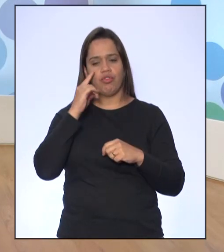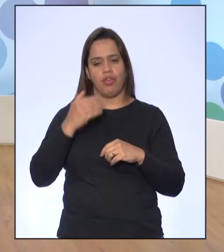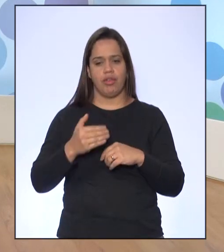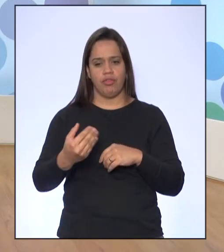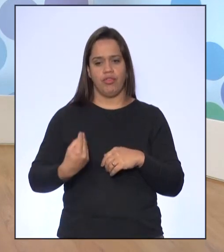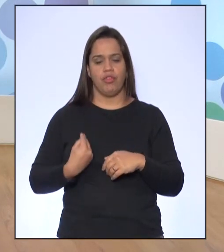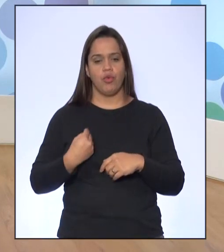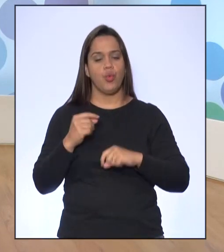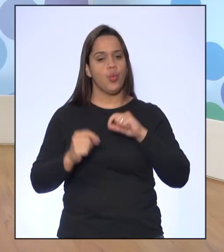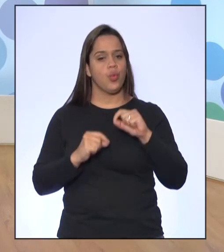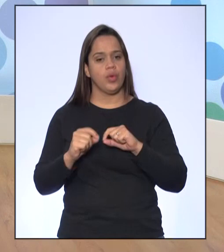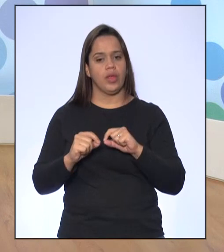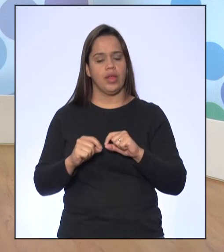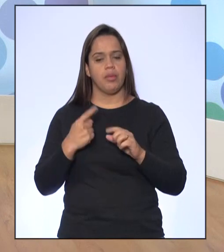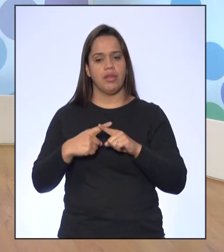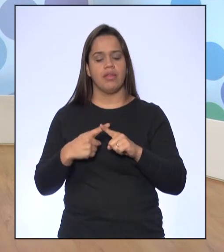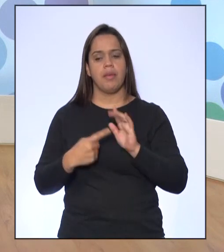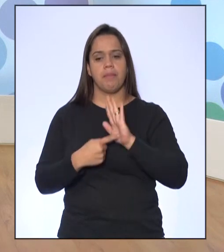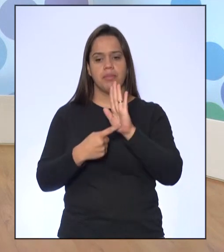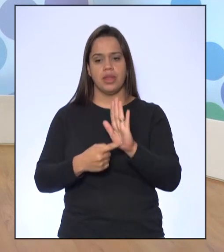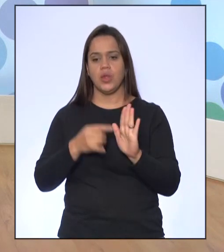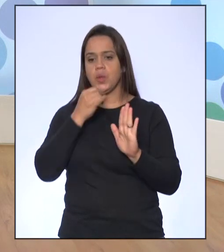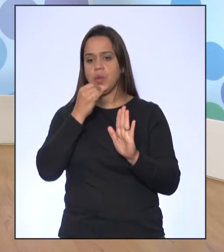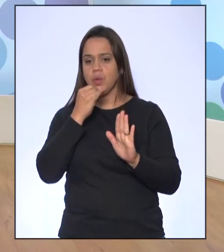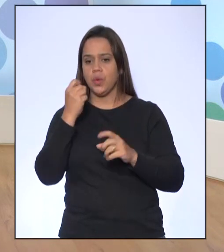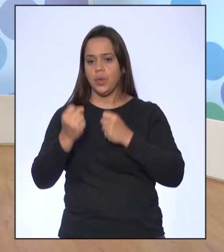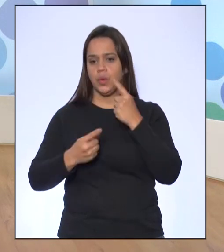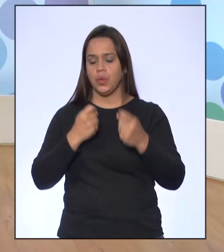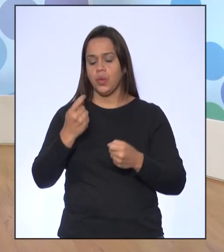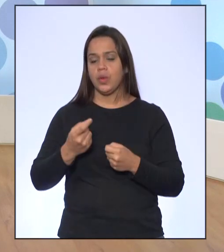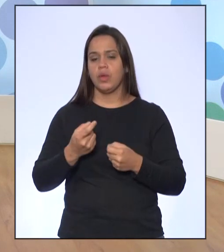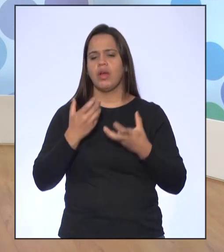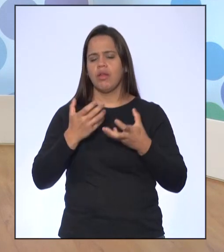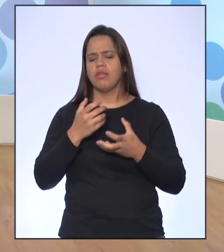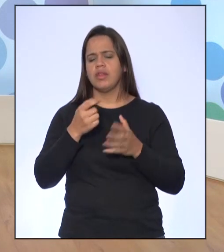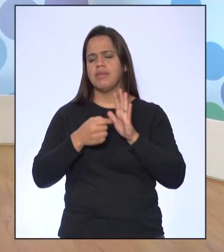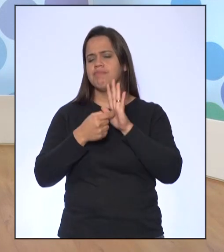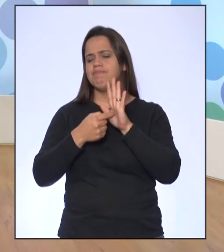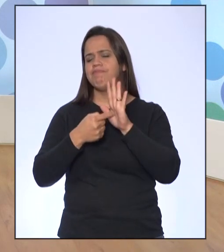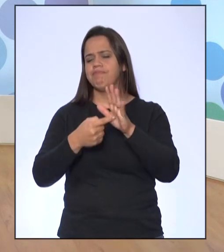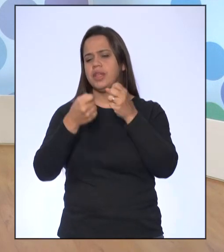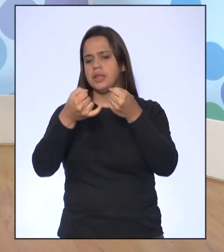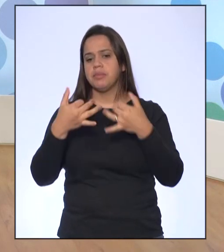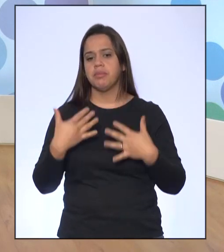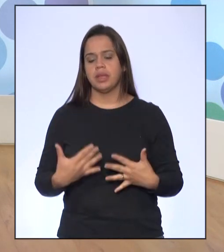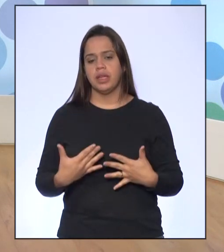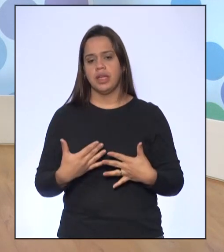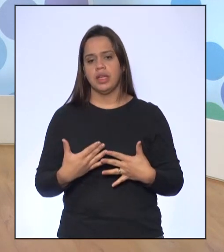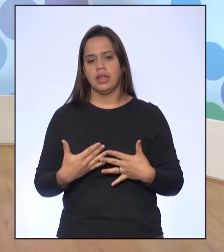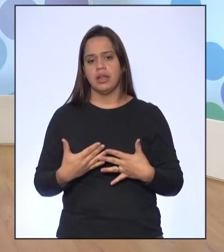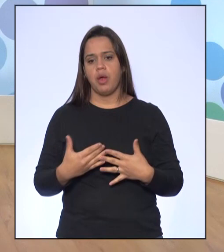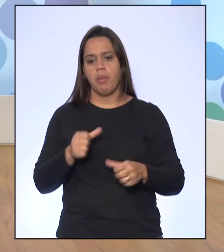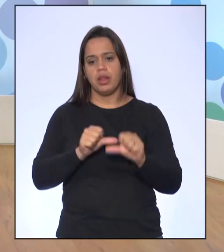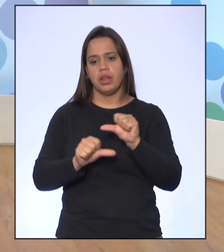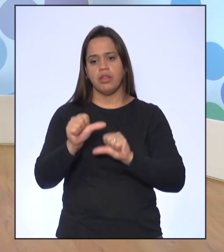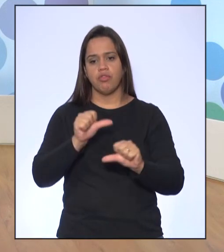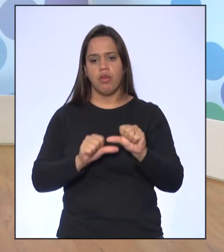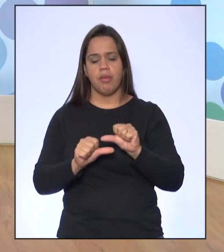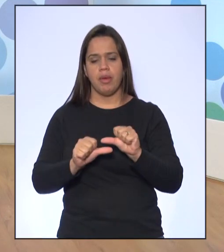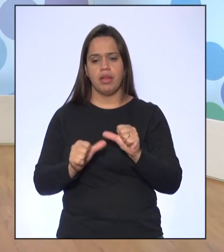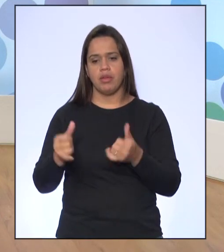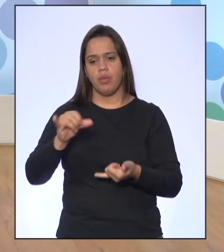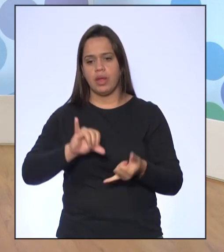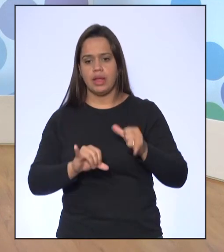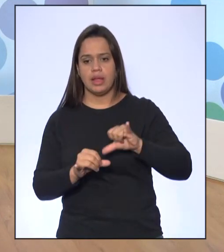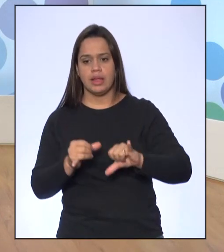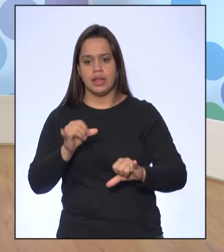exemplos ali, mas eu queria que você explicasse uma transformação química que acontece, assim, naturalmente, que tem um impacto